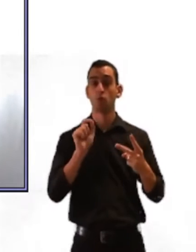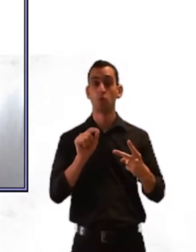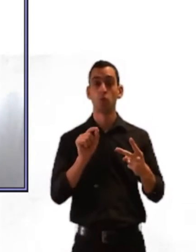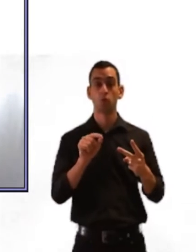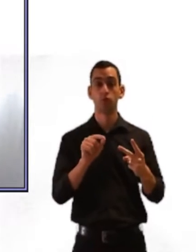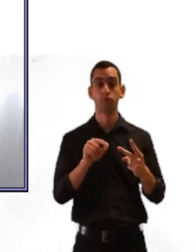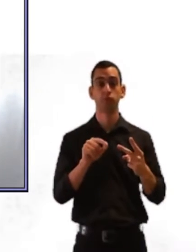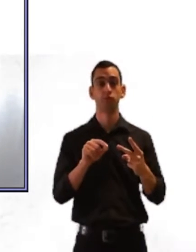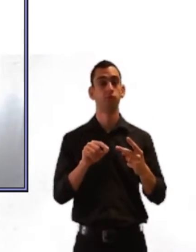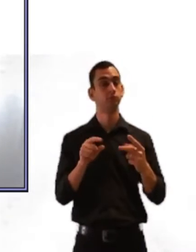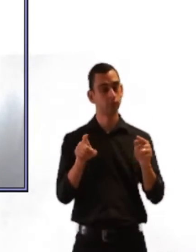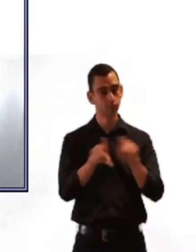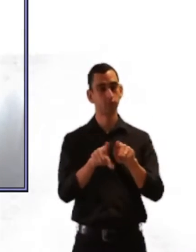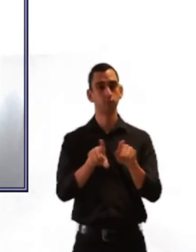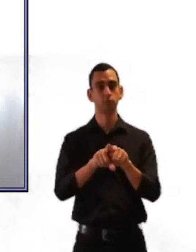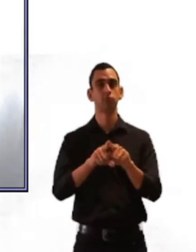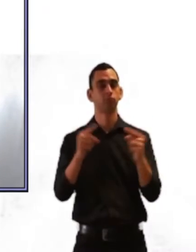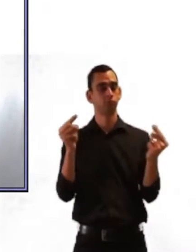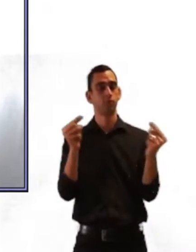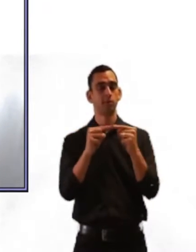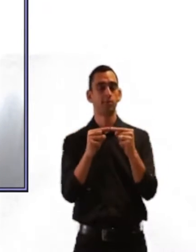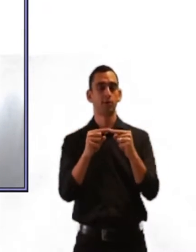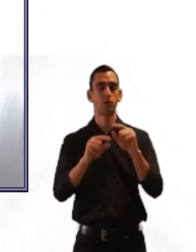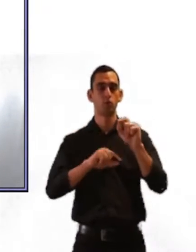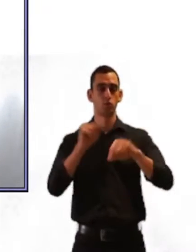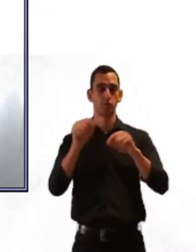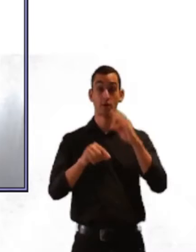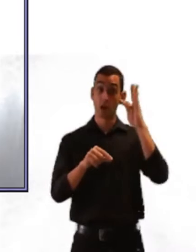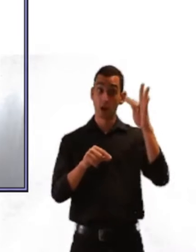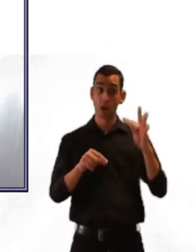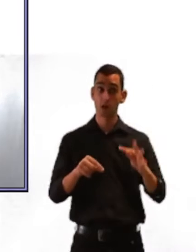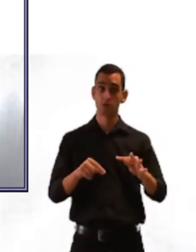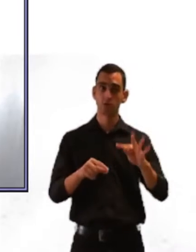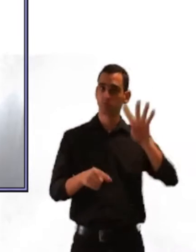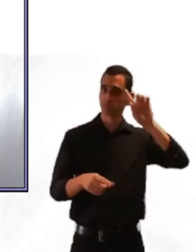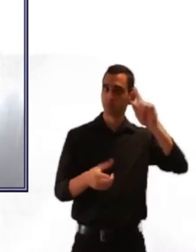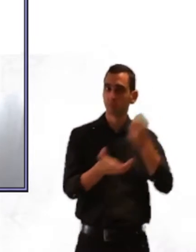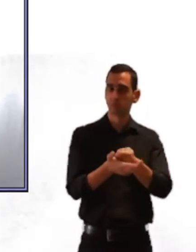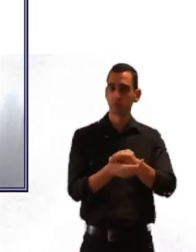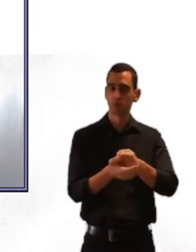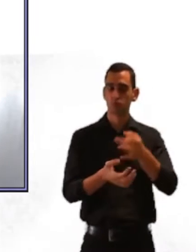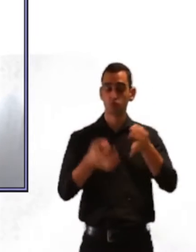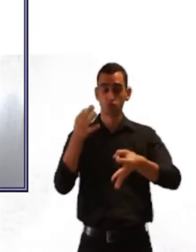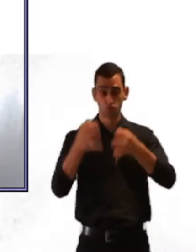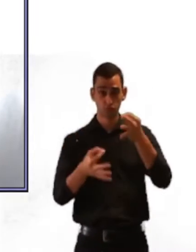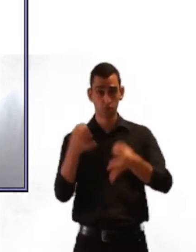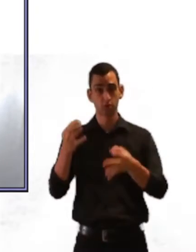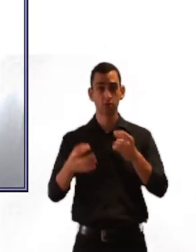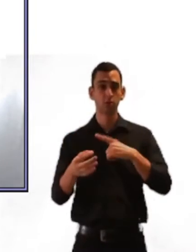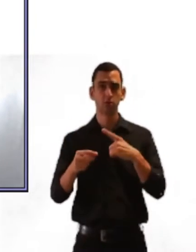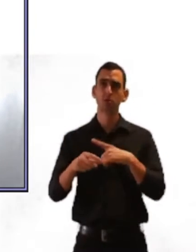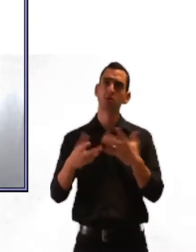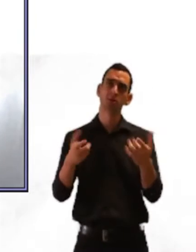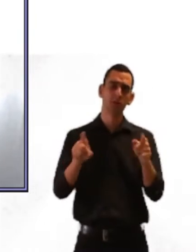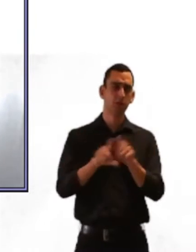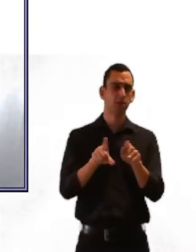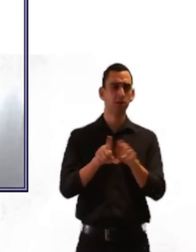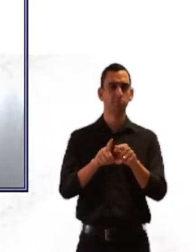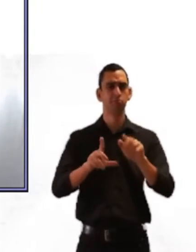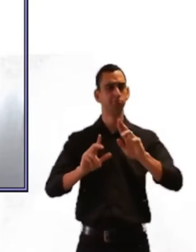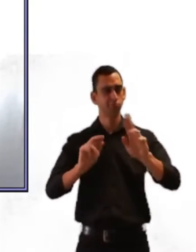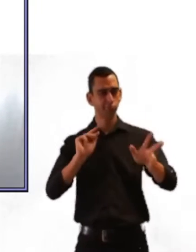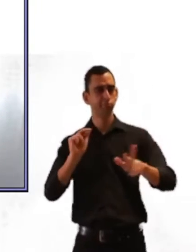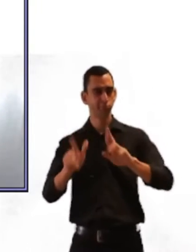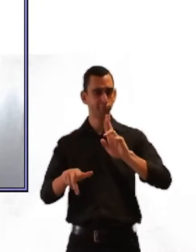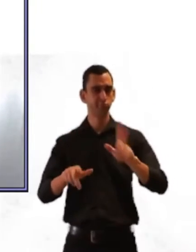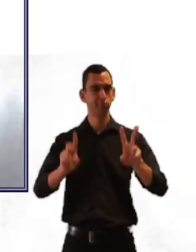é ainda dentro da teoria da decisão judicial e também trabalhando esses extrajurídicos, né, fatores extrajurídicos, e aqui a gente